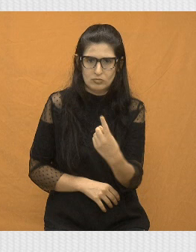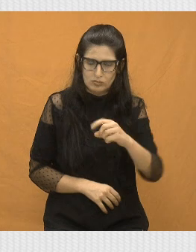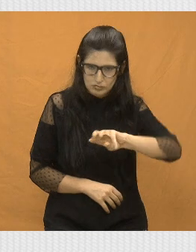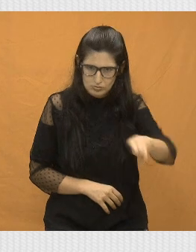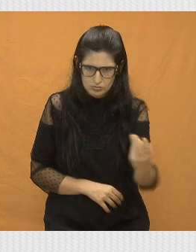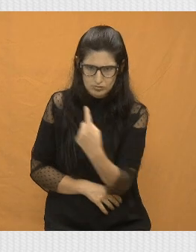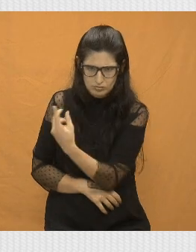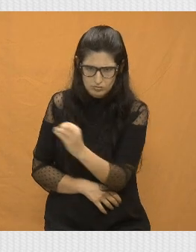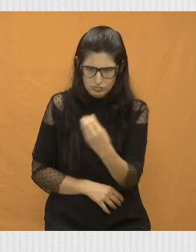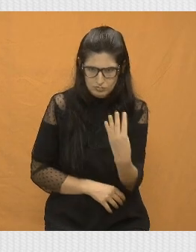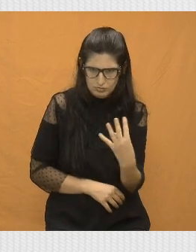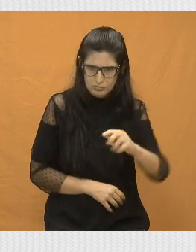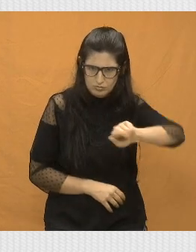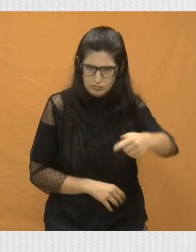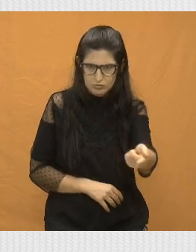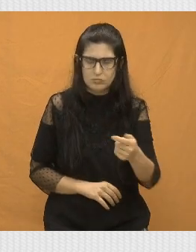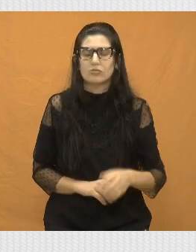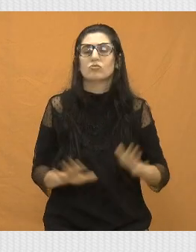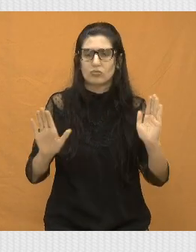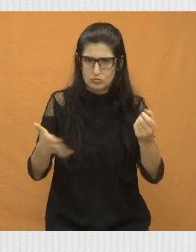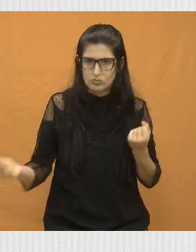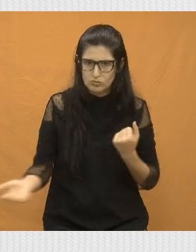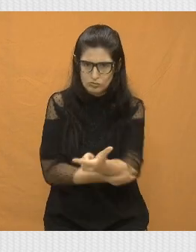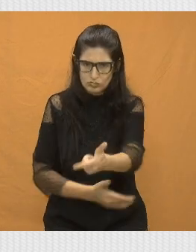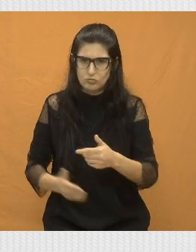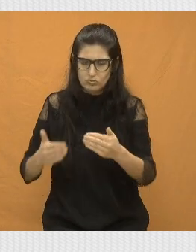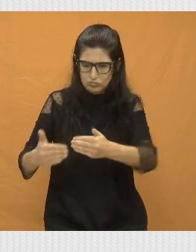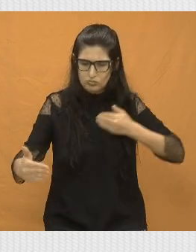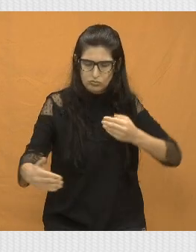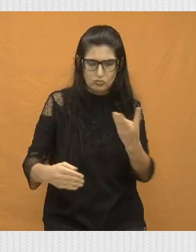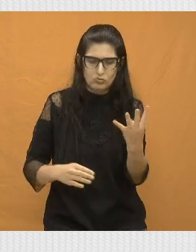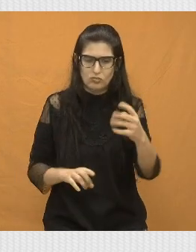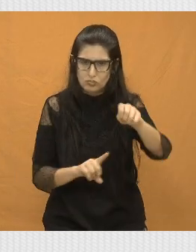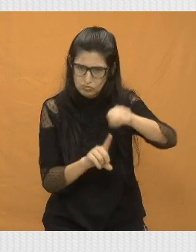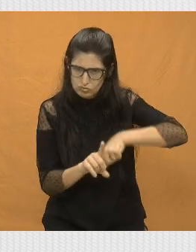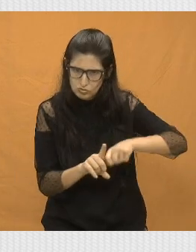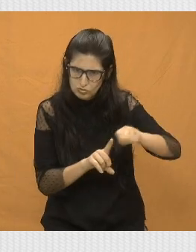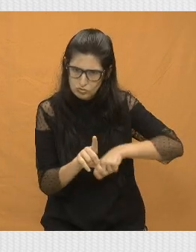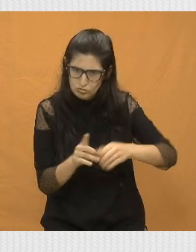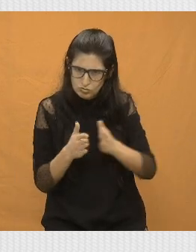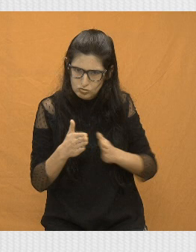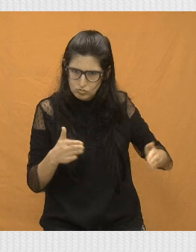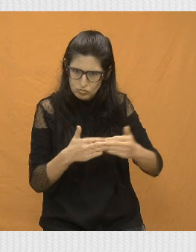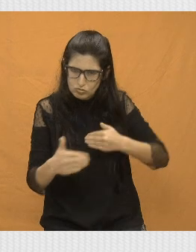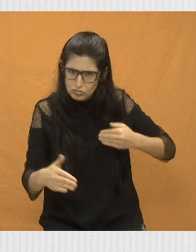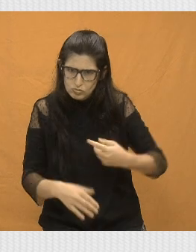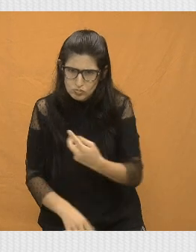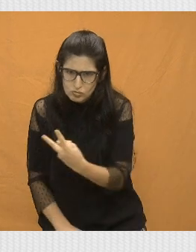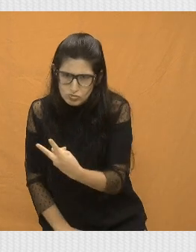861.104.000, na qual foi liquidado no primeiro quadrimestre